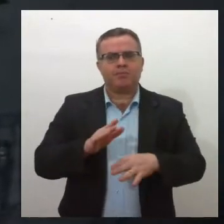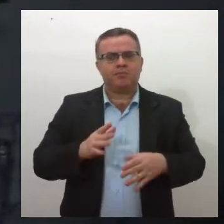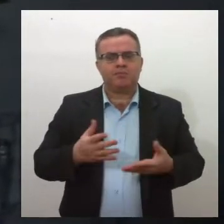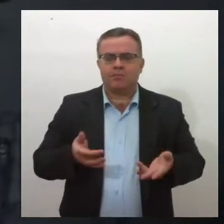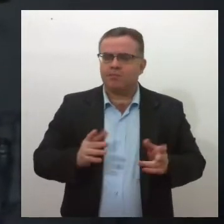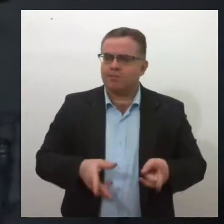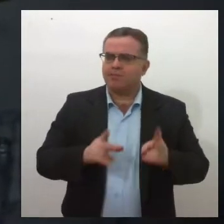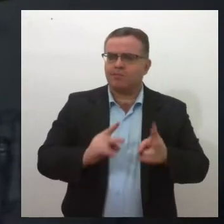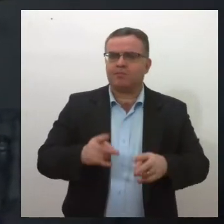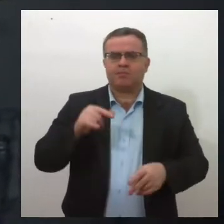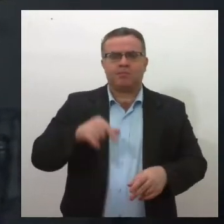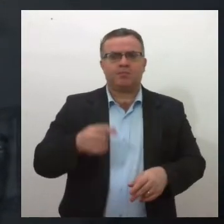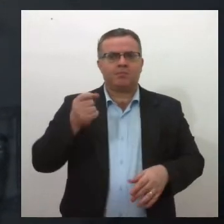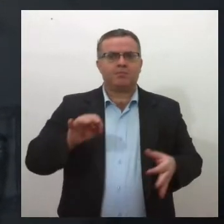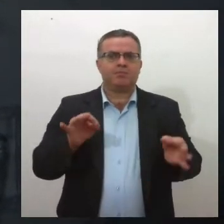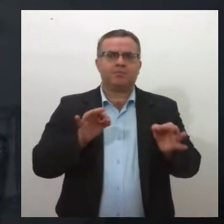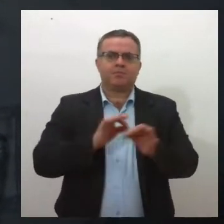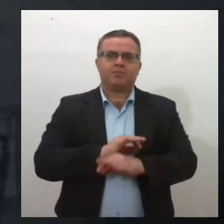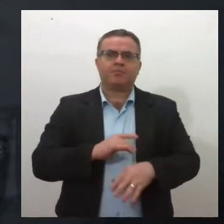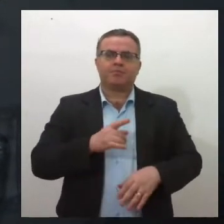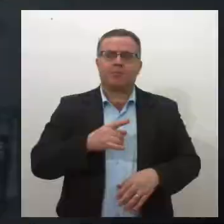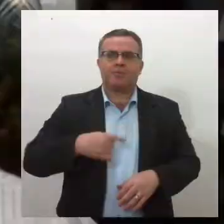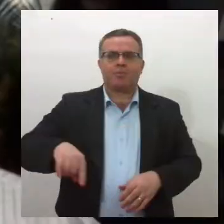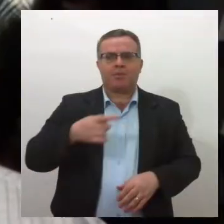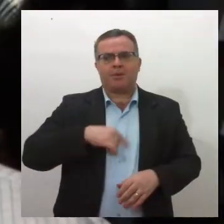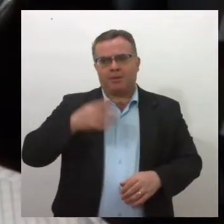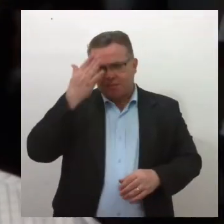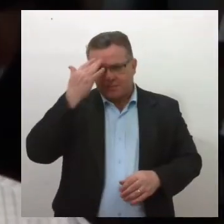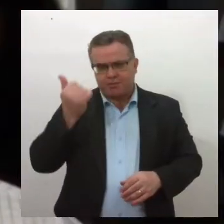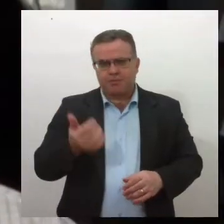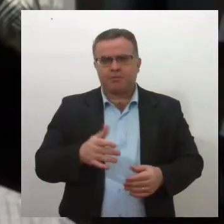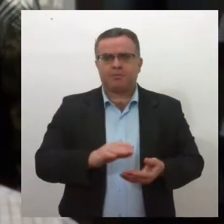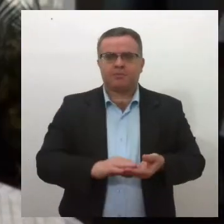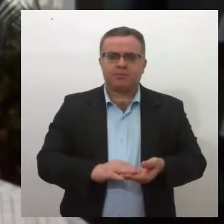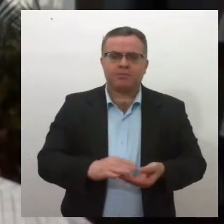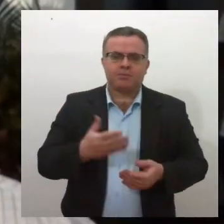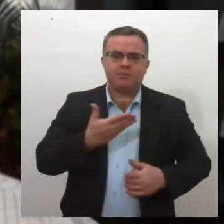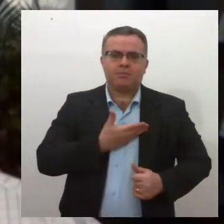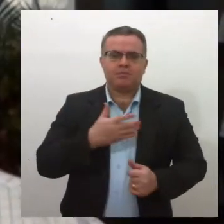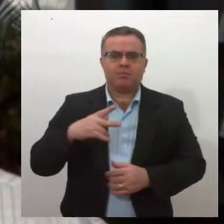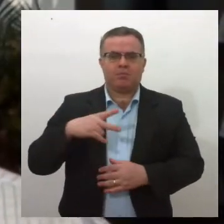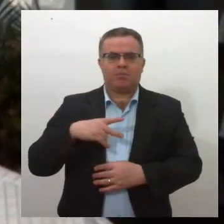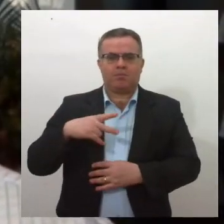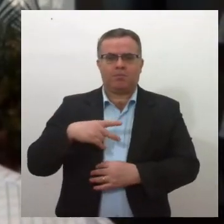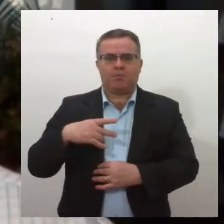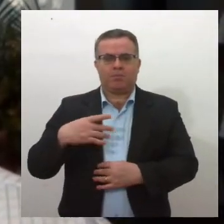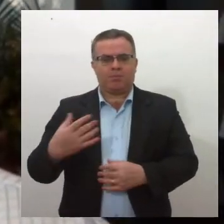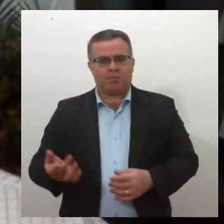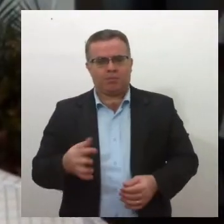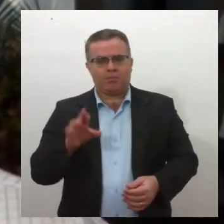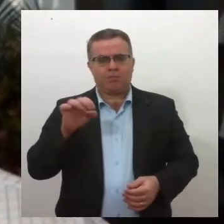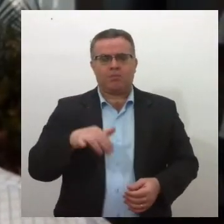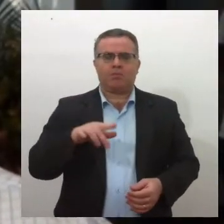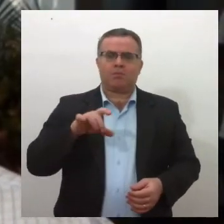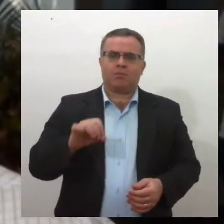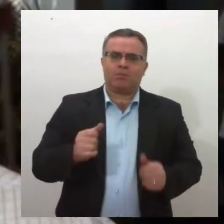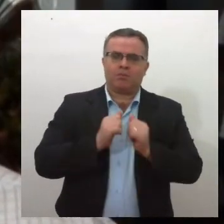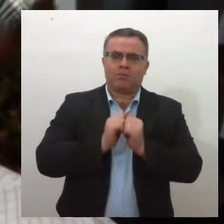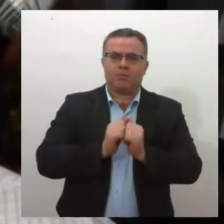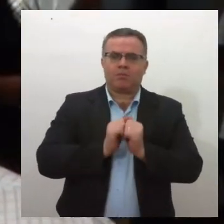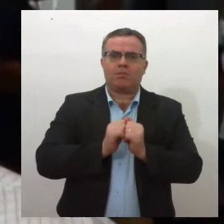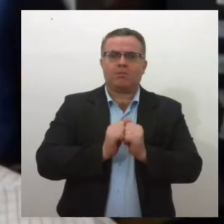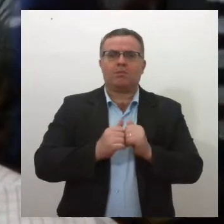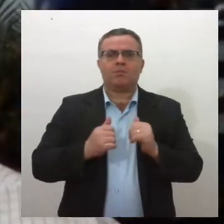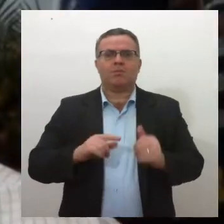e que vai deixar um trabalho muito bonito. Amigo pessoal de Reinaldo Moura e companheiro de parlamento,